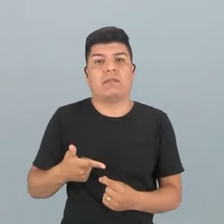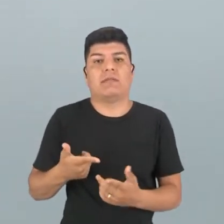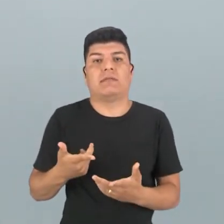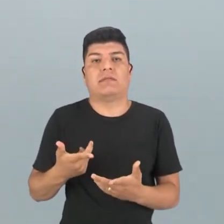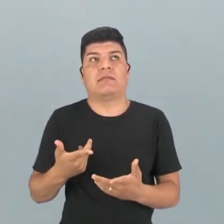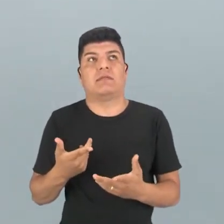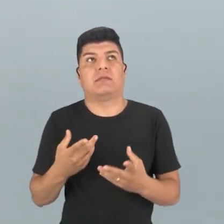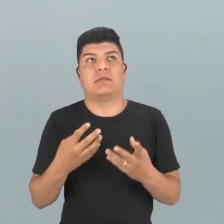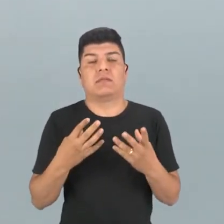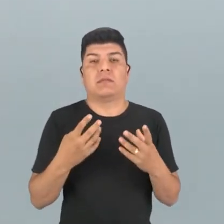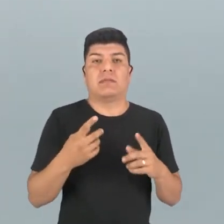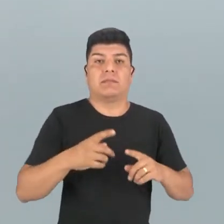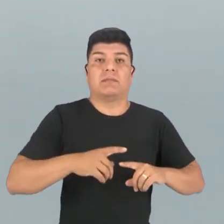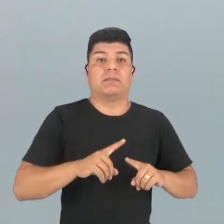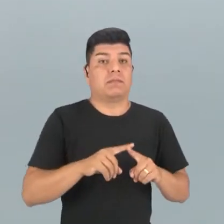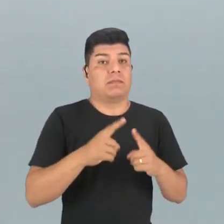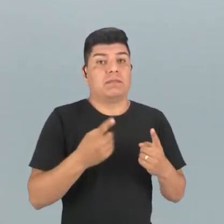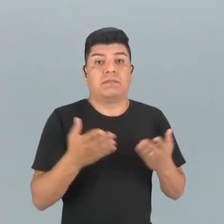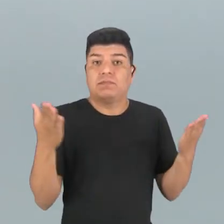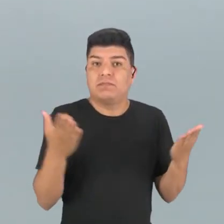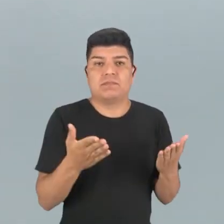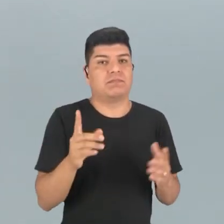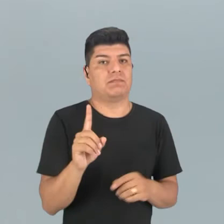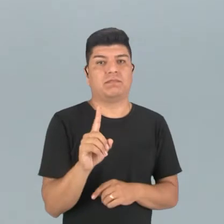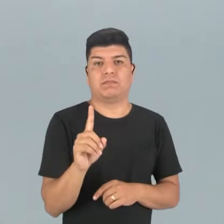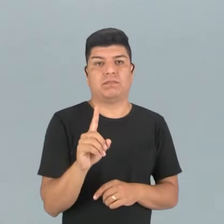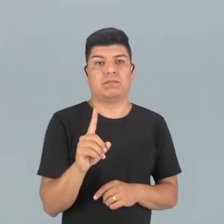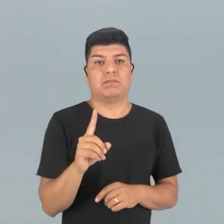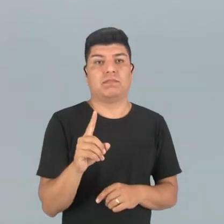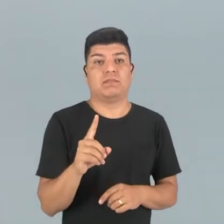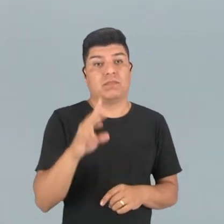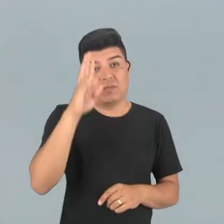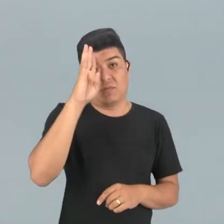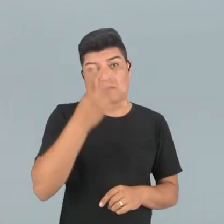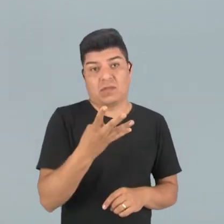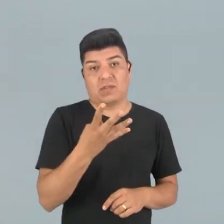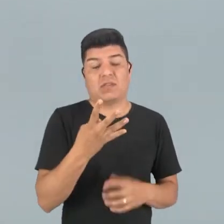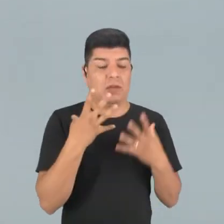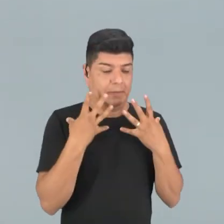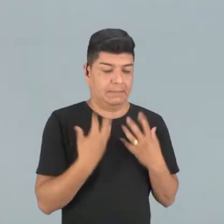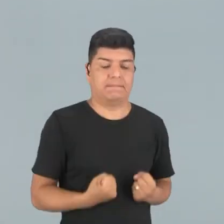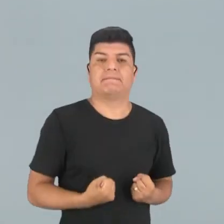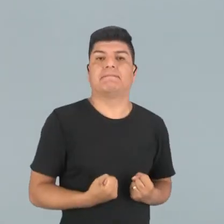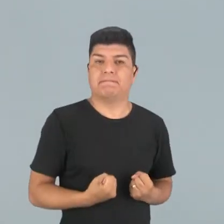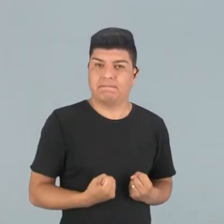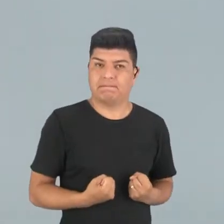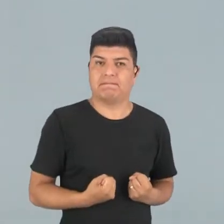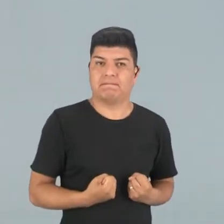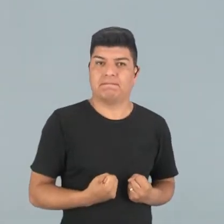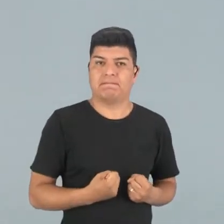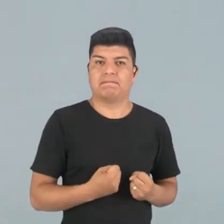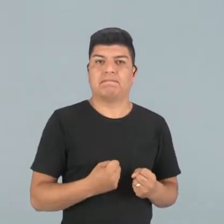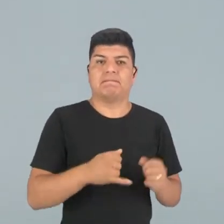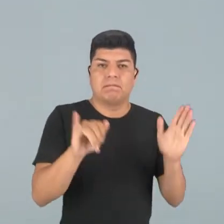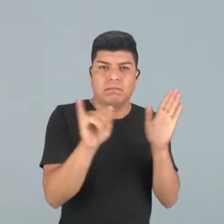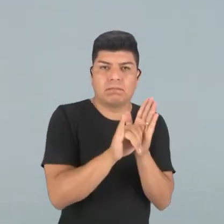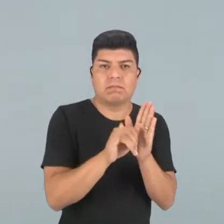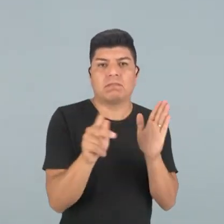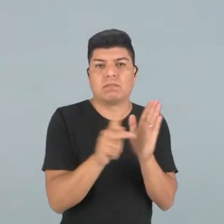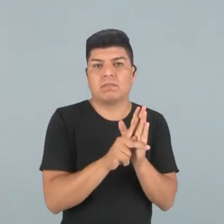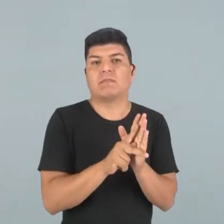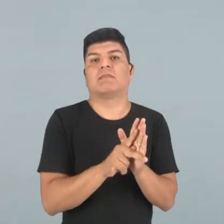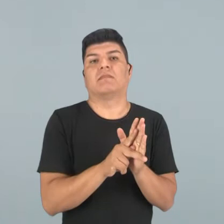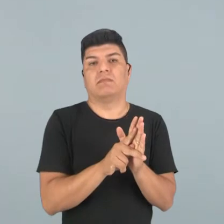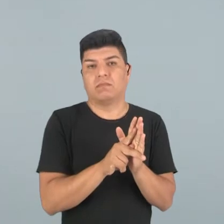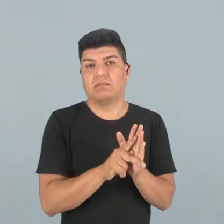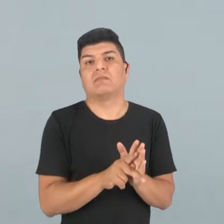e tudo, mas hoje não. Hoje eu resolvi me assumir, né? Assumir a minha identidade, né? Assumir a